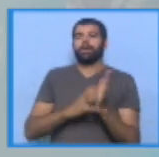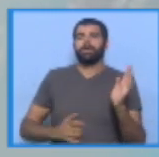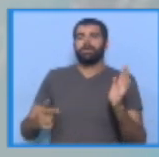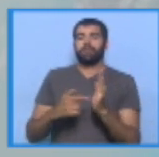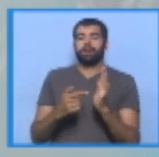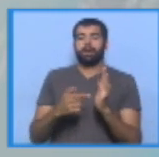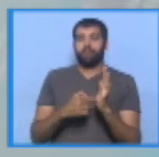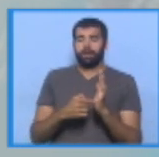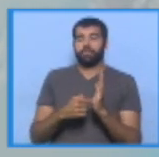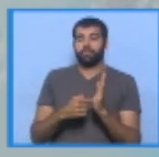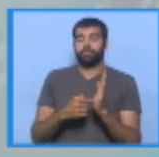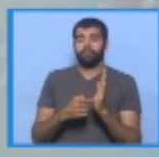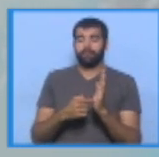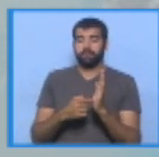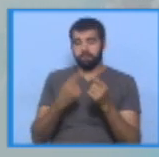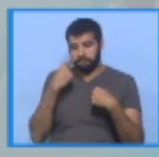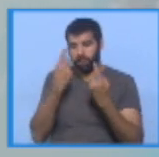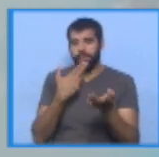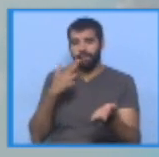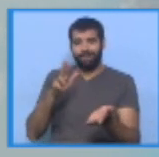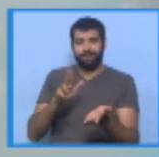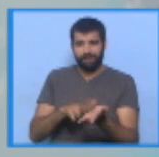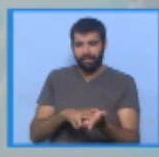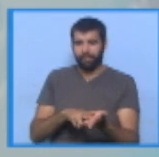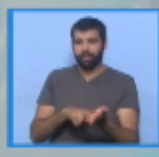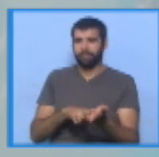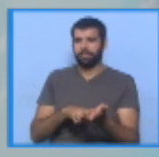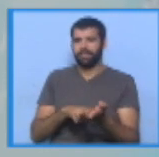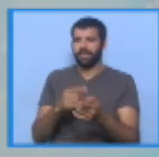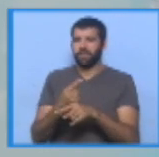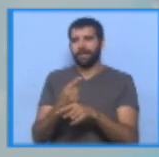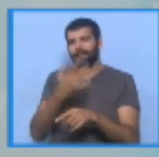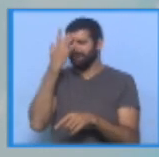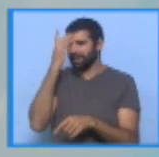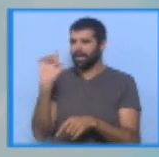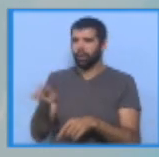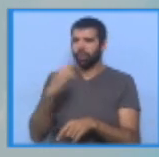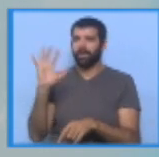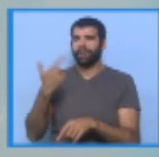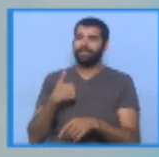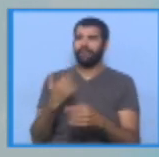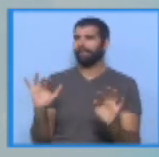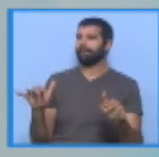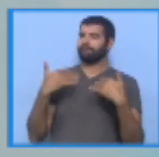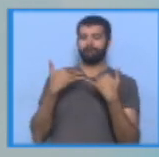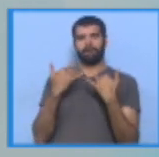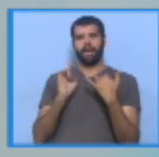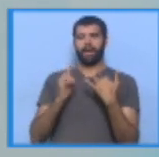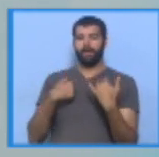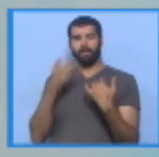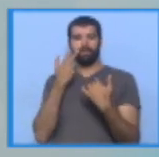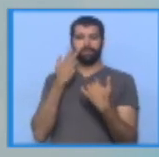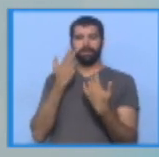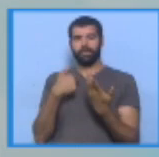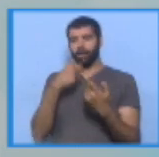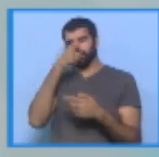que põe a nu e uma tentação muito fácil de todos, que é ser reconhecido. A pessoa